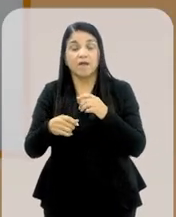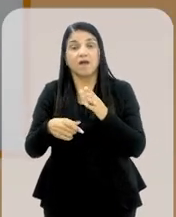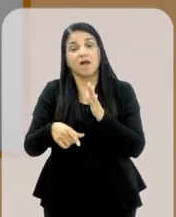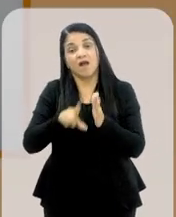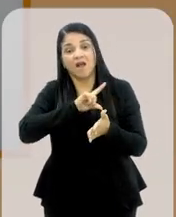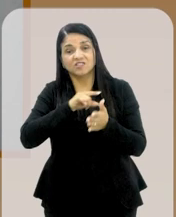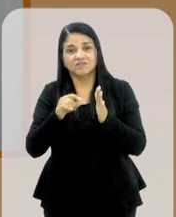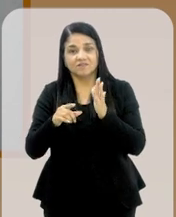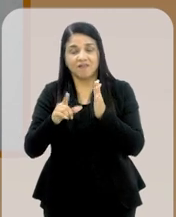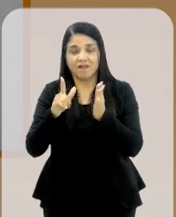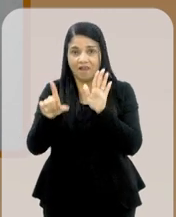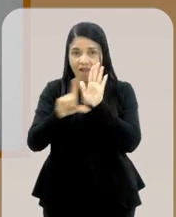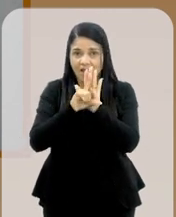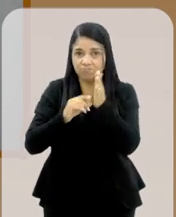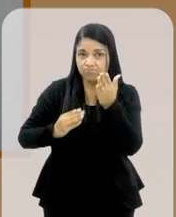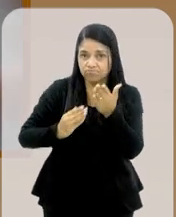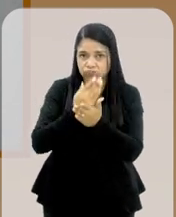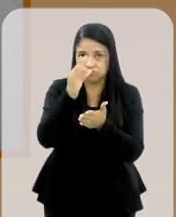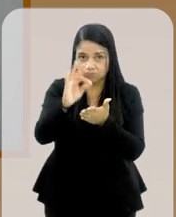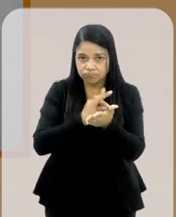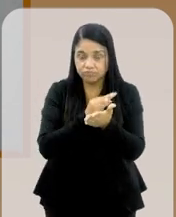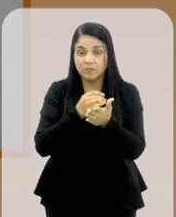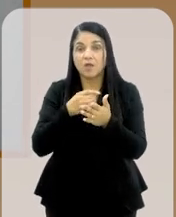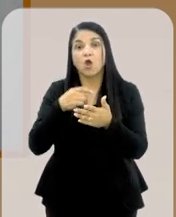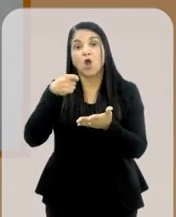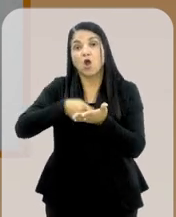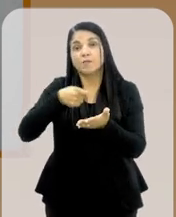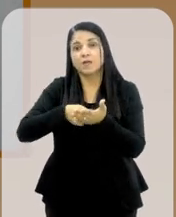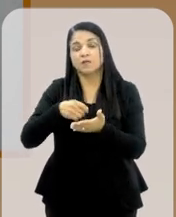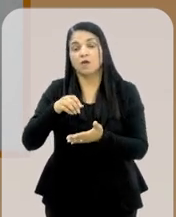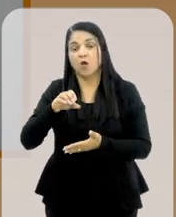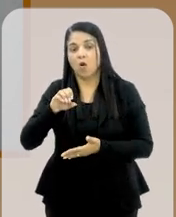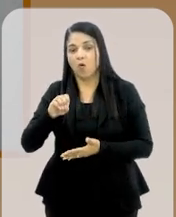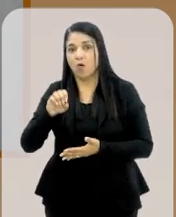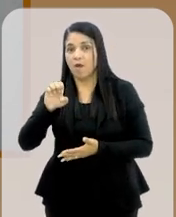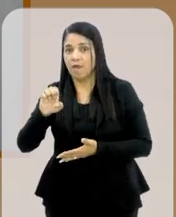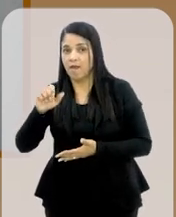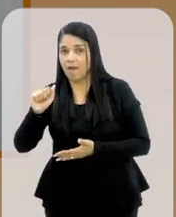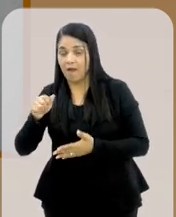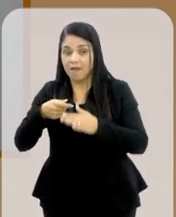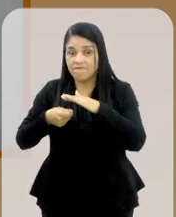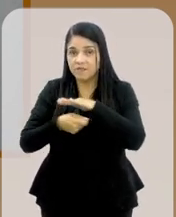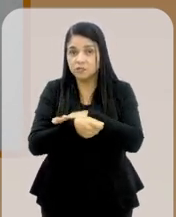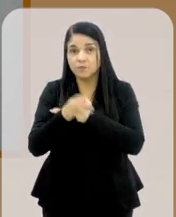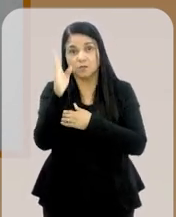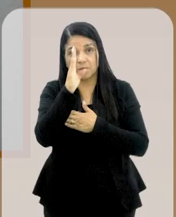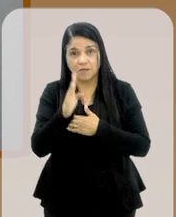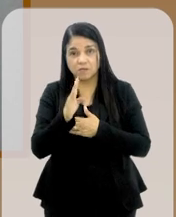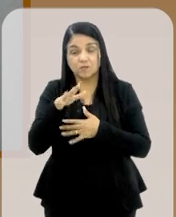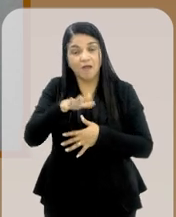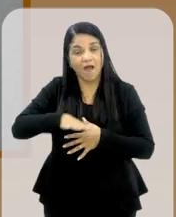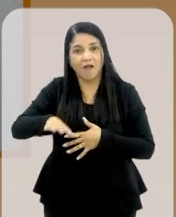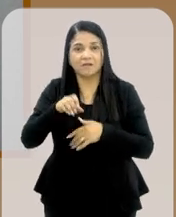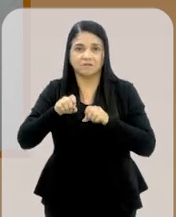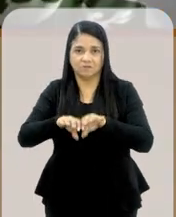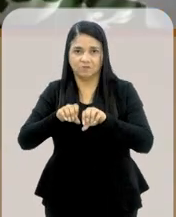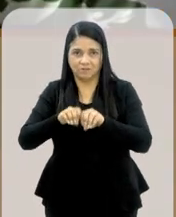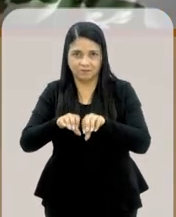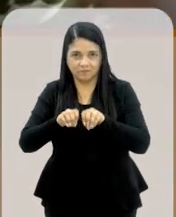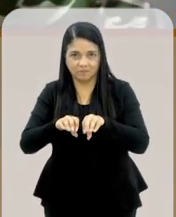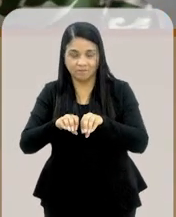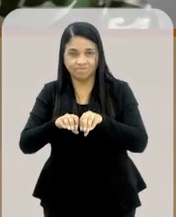lei foi, antes da lei ser sancionada, que foi obrigado pela OEA, o Brasil fazer investimentos na área de